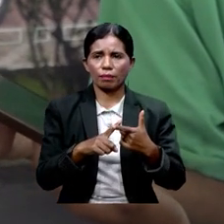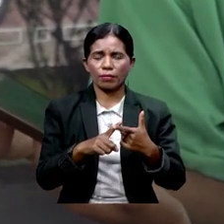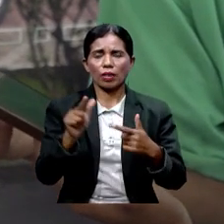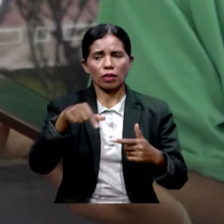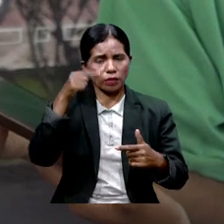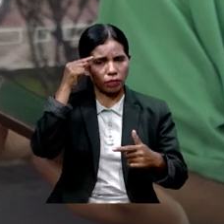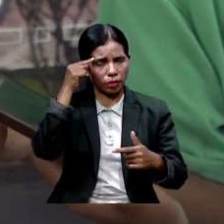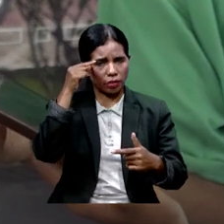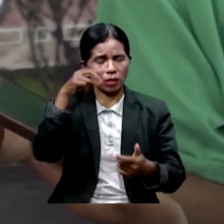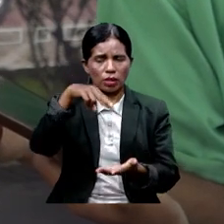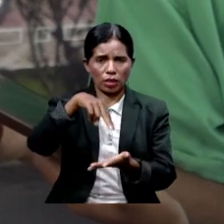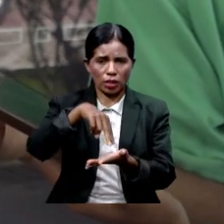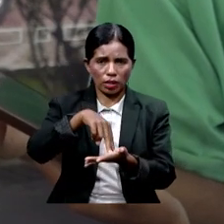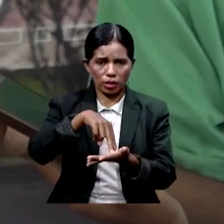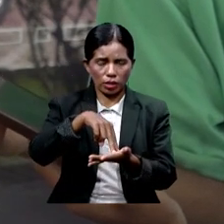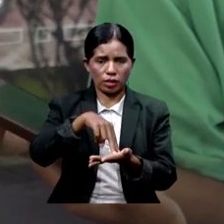governo estabelece ona